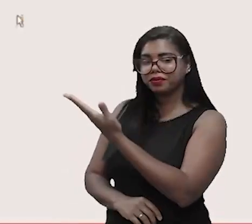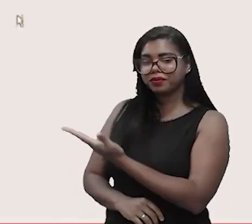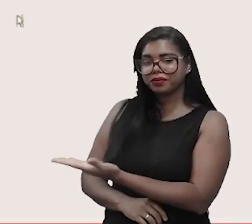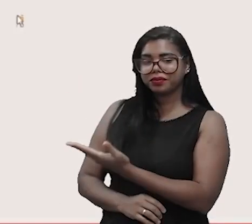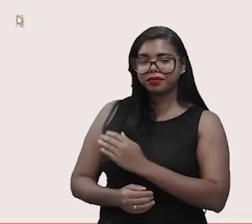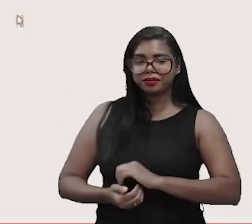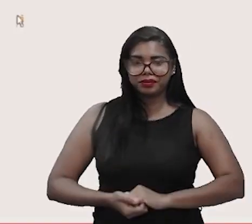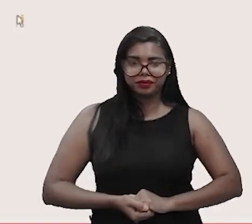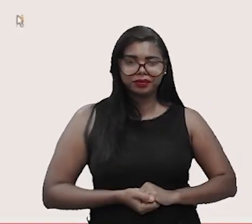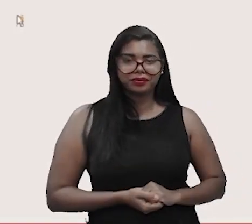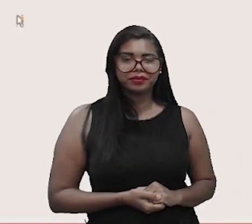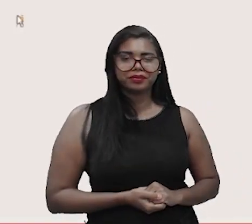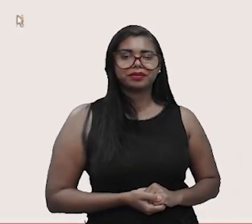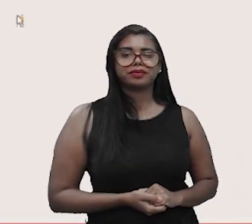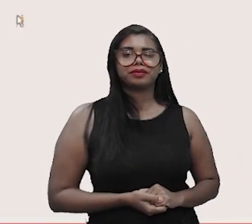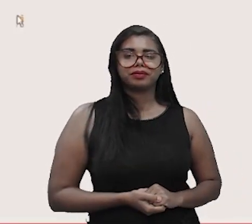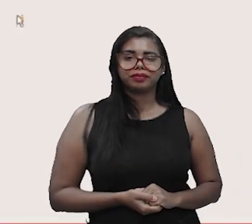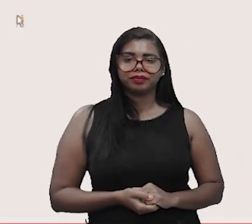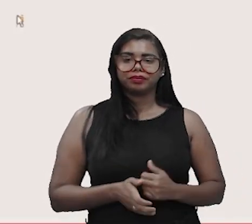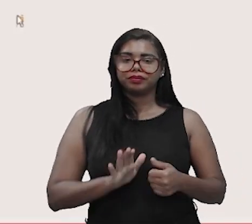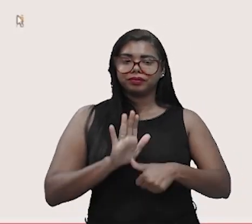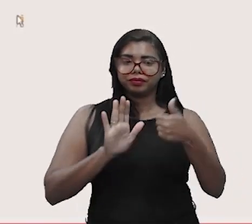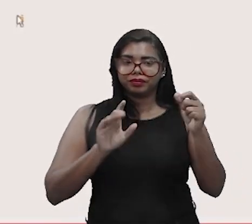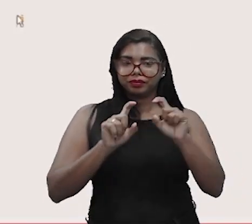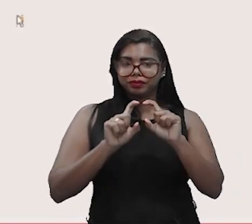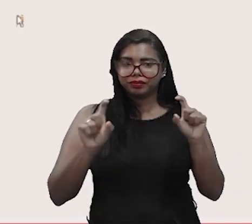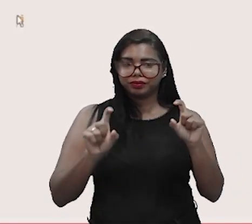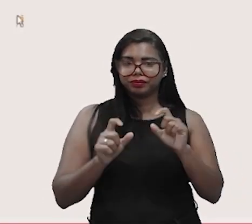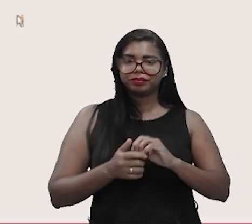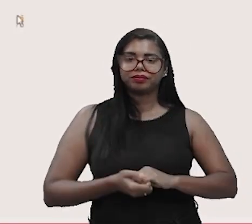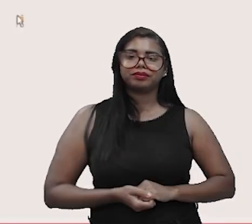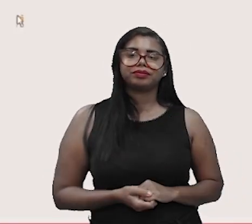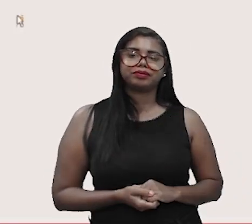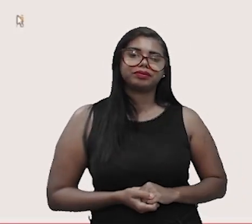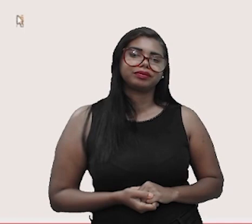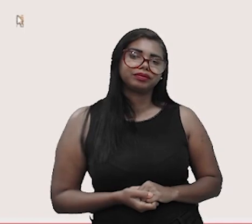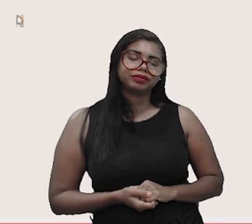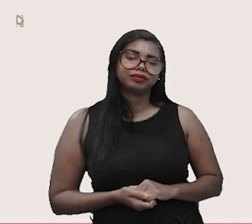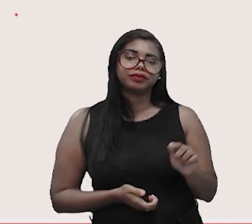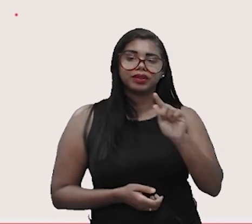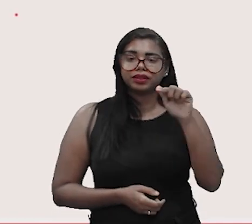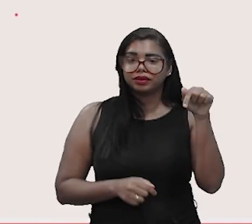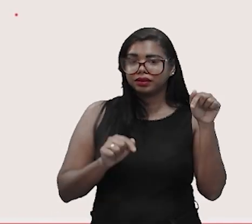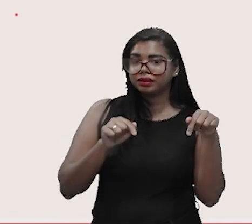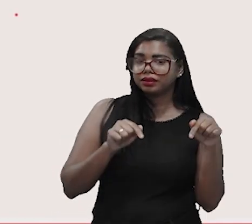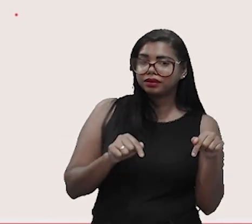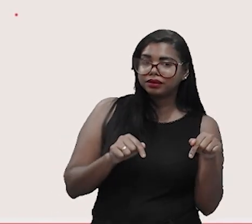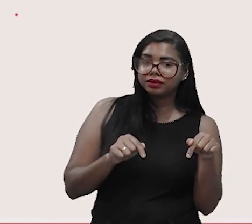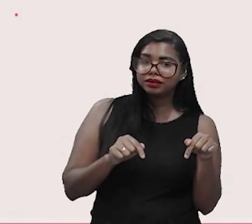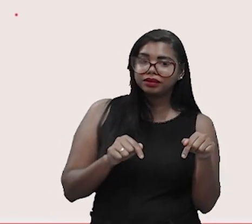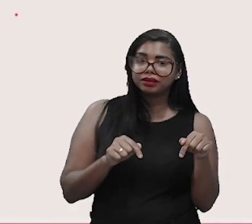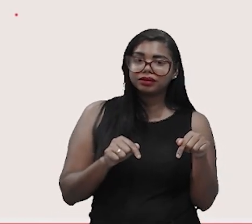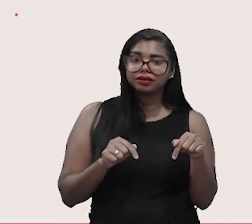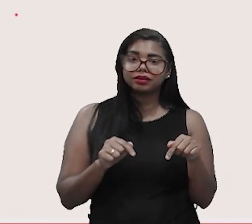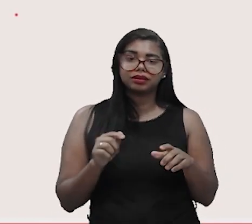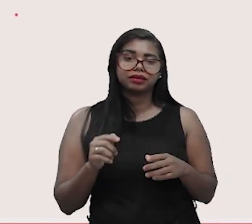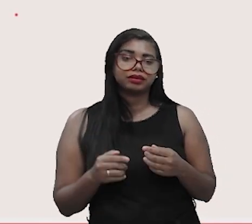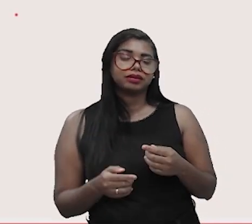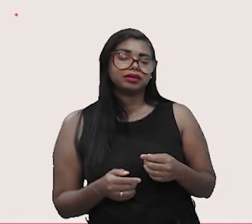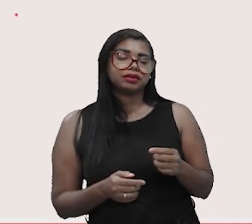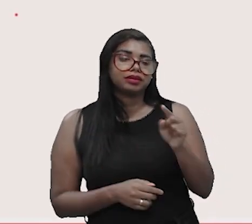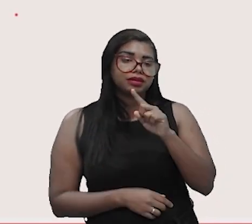Aí ele coloca no primeiro verso. Zanza daqui, zanza pra acolá. Dá uma olhada aqui, o pra aqui, mais uma vez,